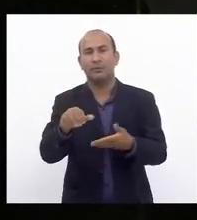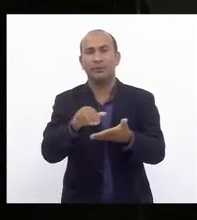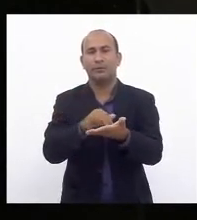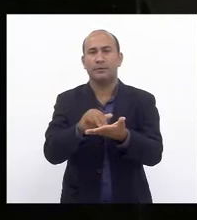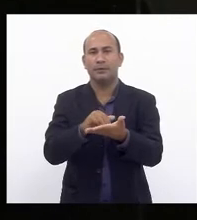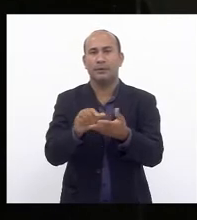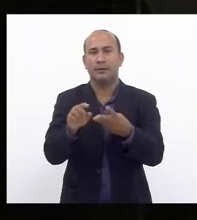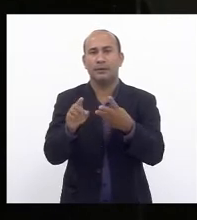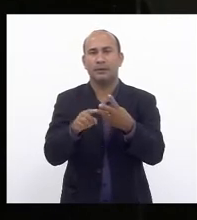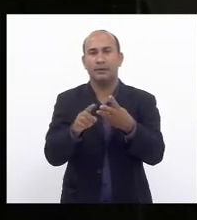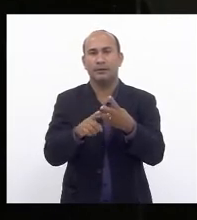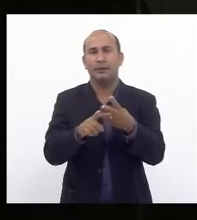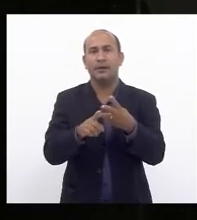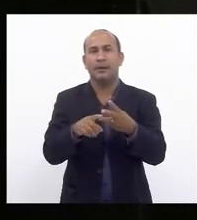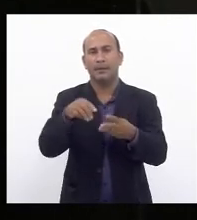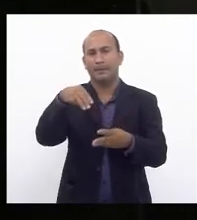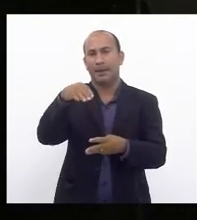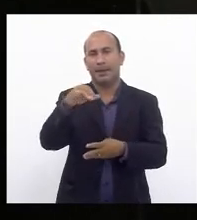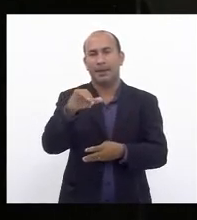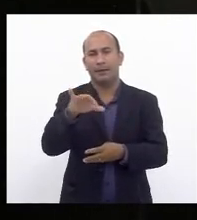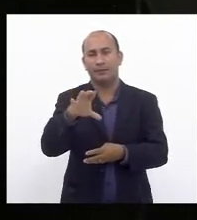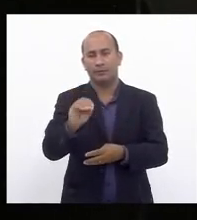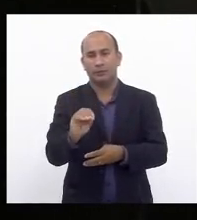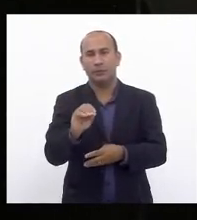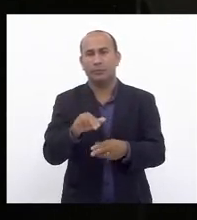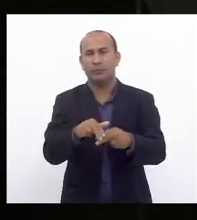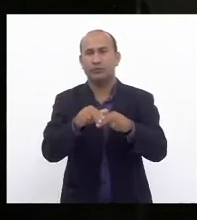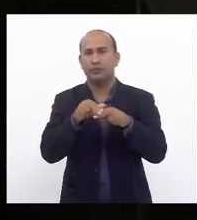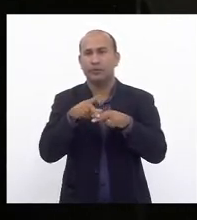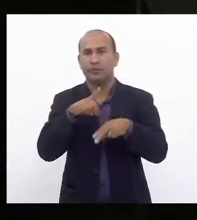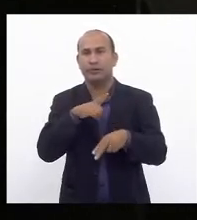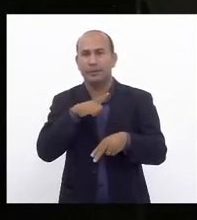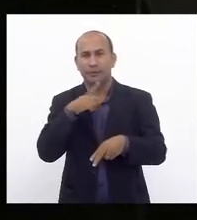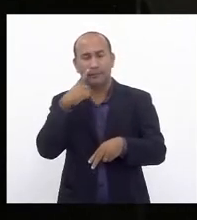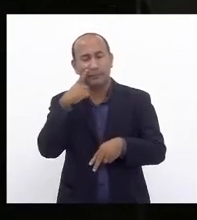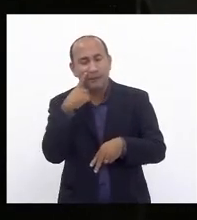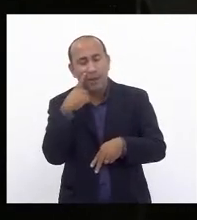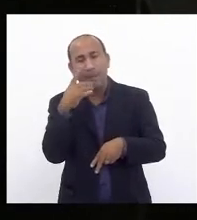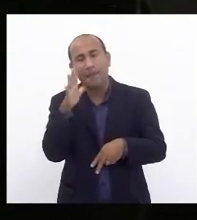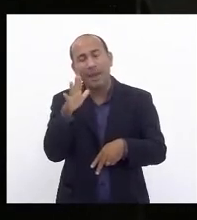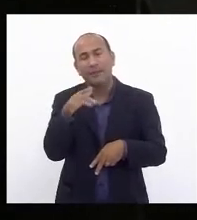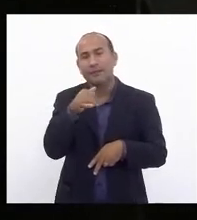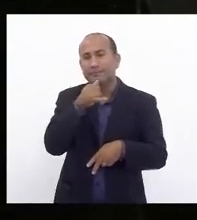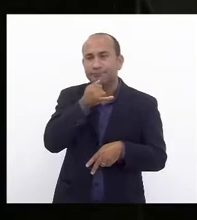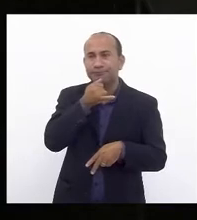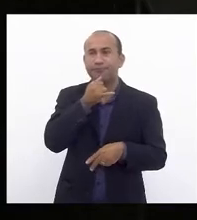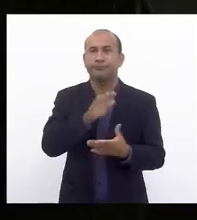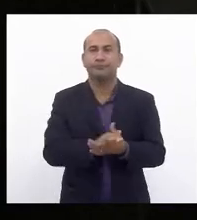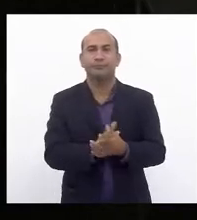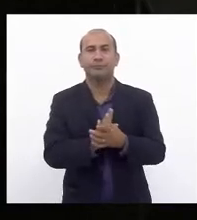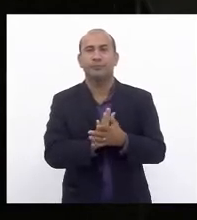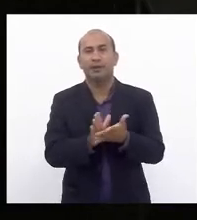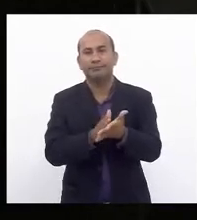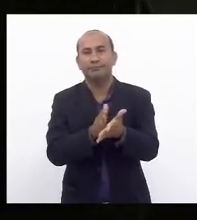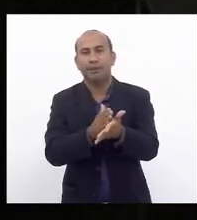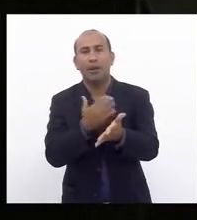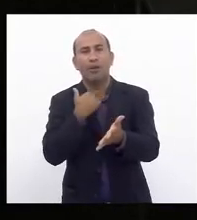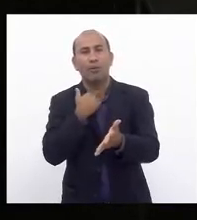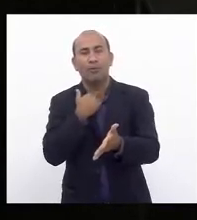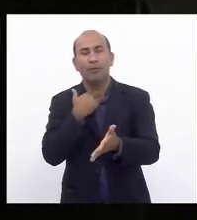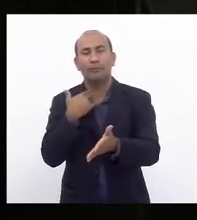Max Lemos, que presidiu os trabalhos, tendo em vista que, infelizmente, na agenda não pôde